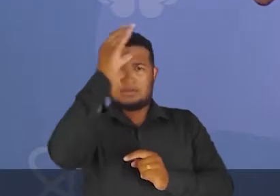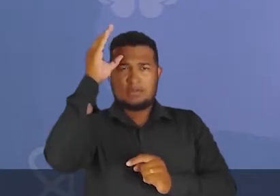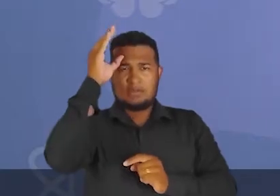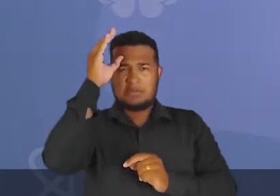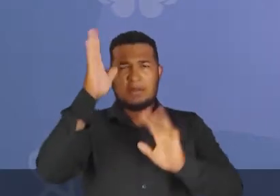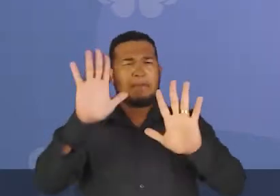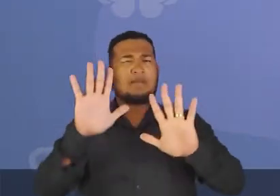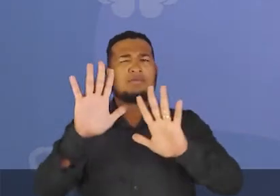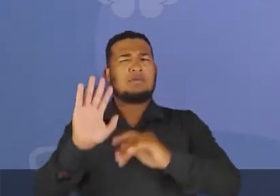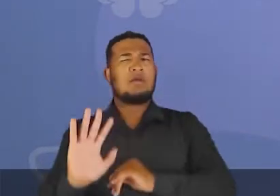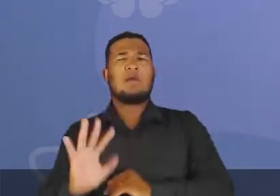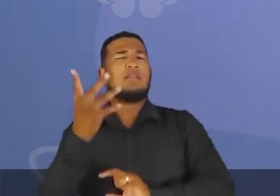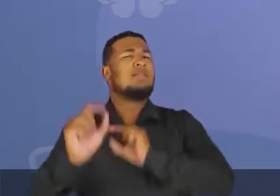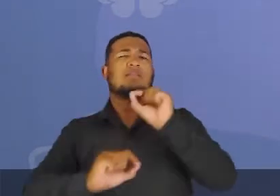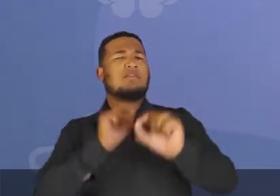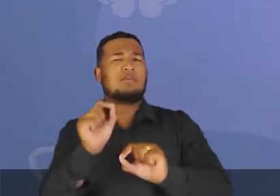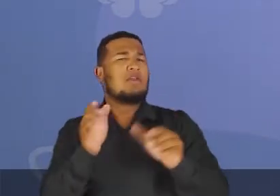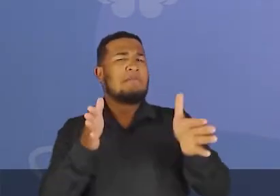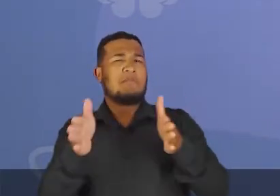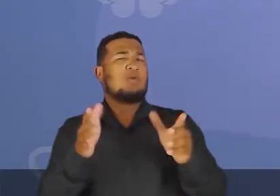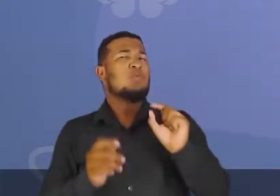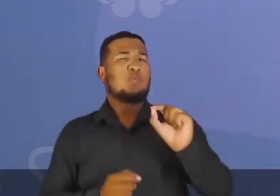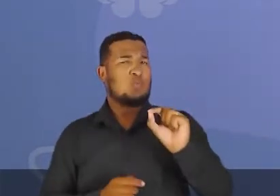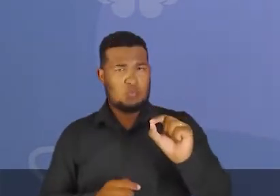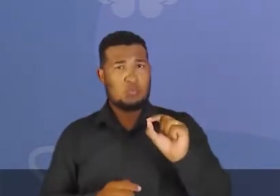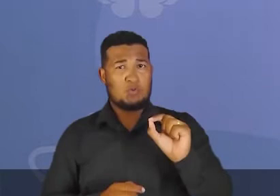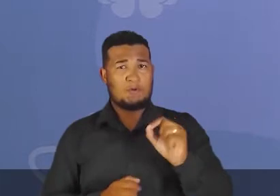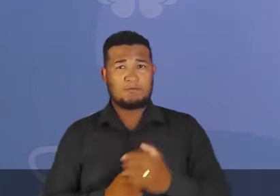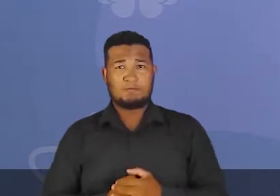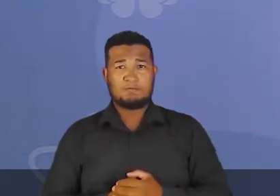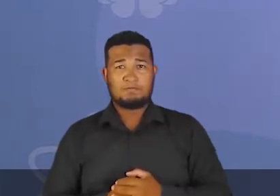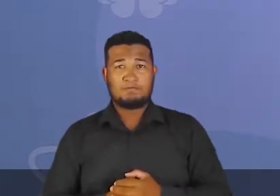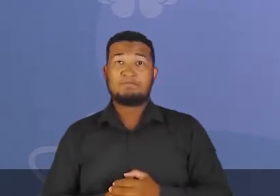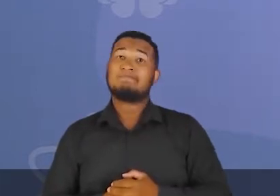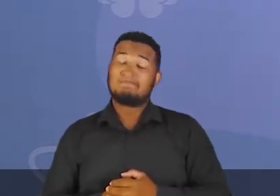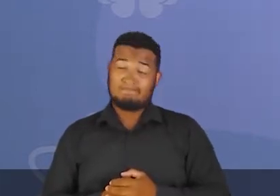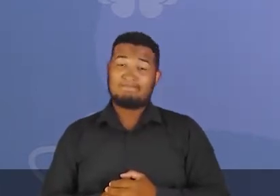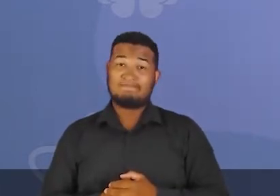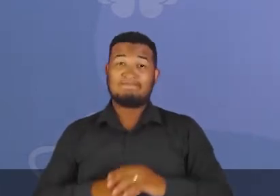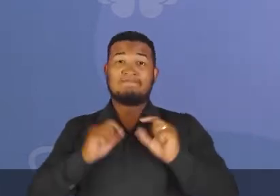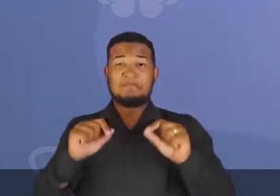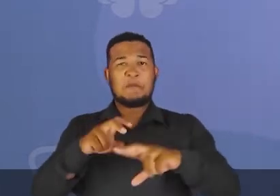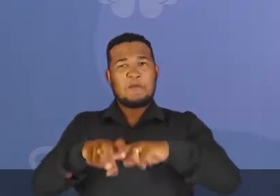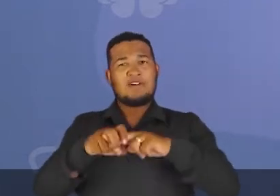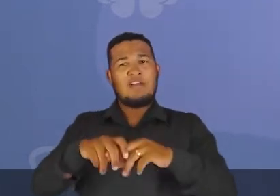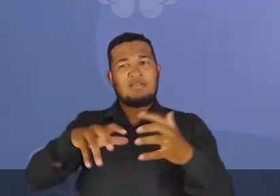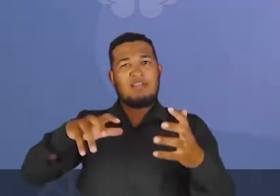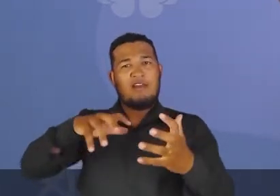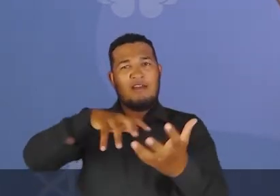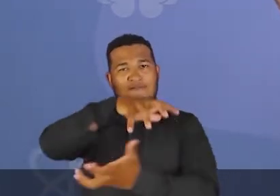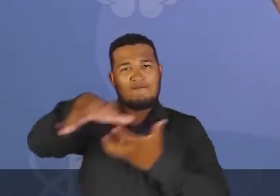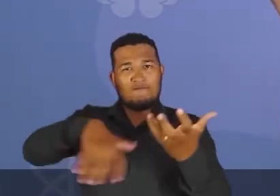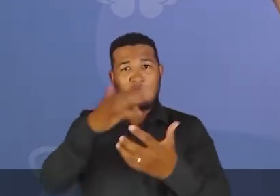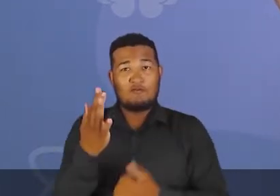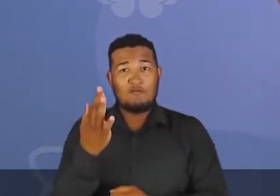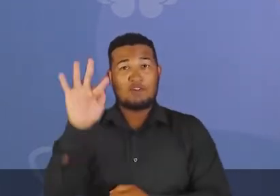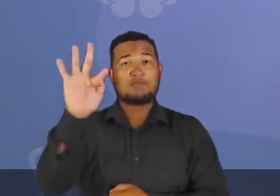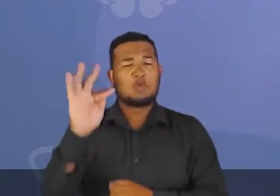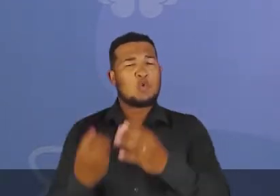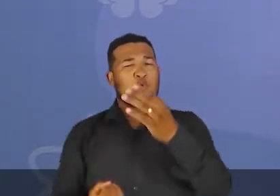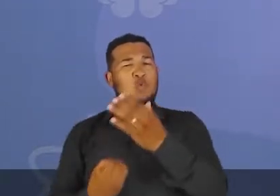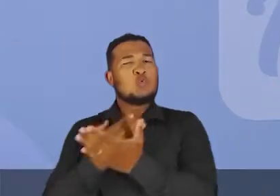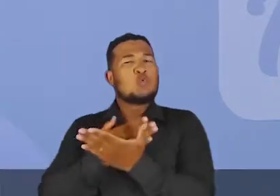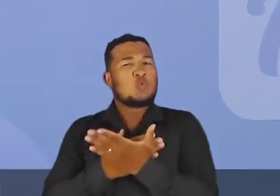que acontece nesse período do iluminismo? Bem, foi durante a Revolução Francesa que começou a